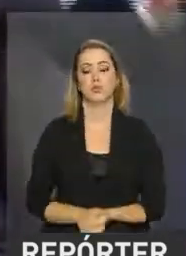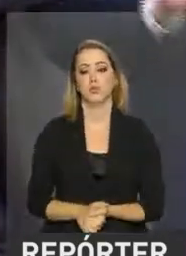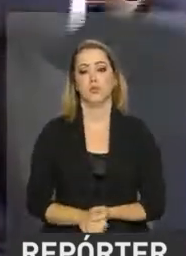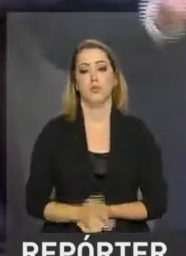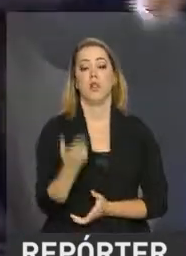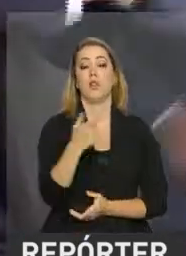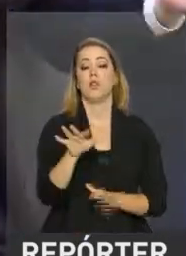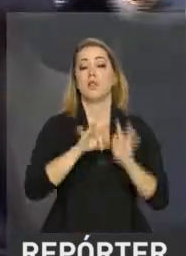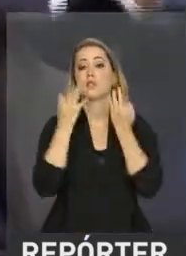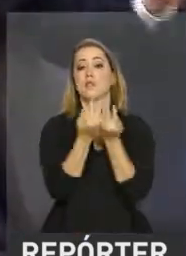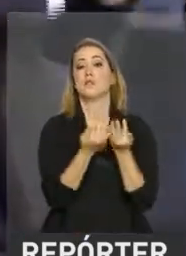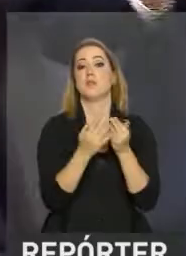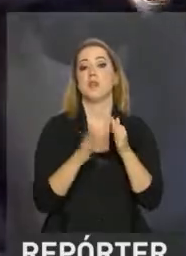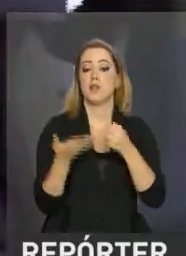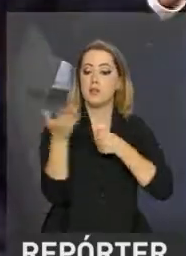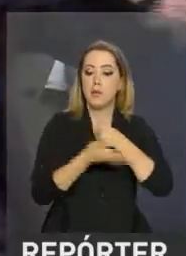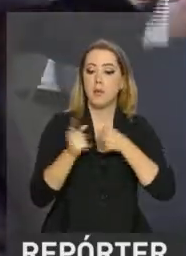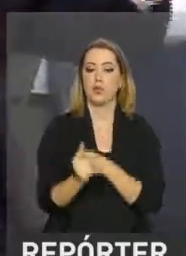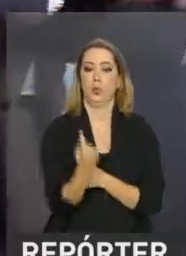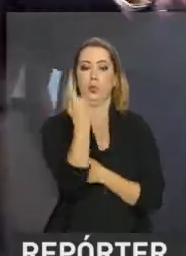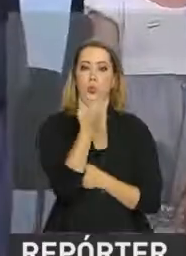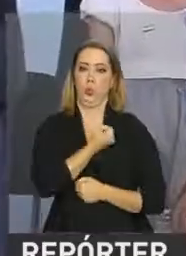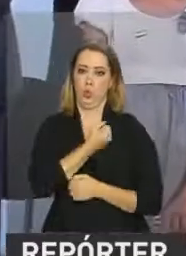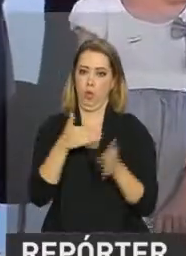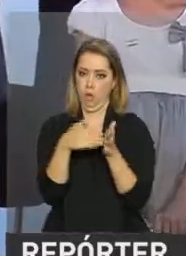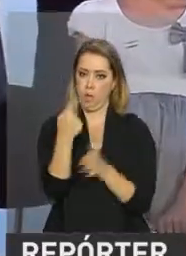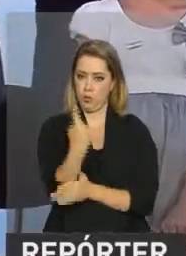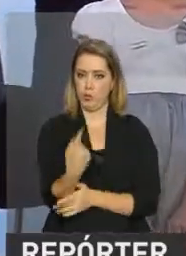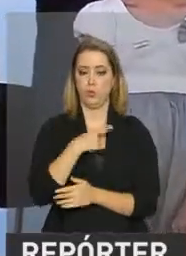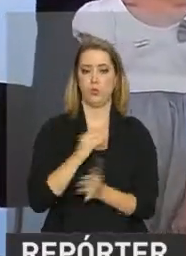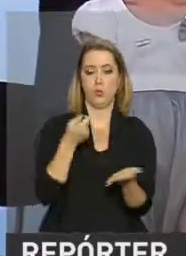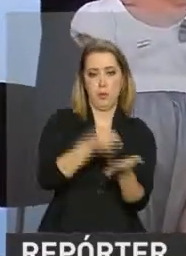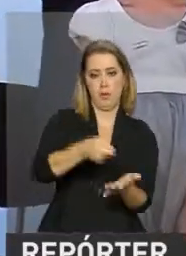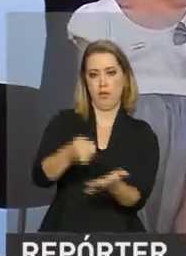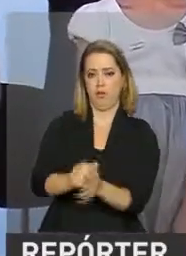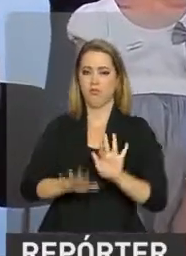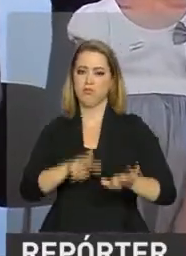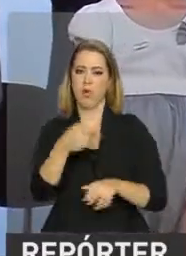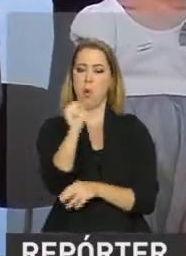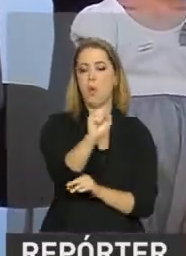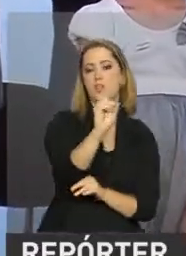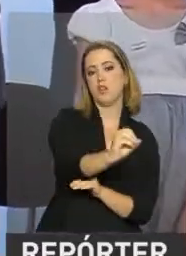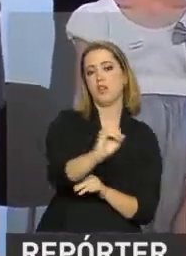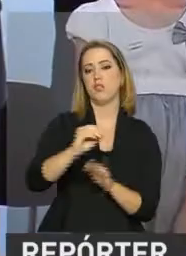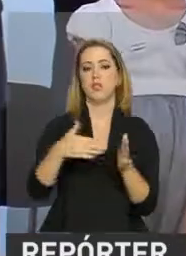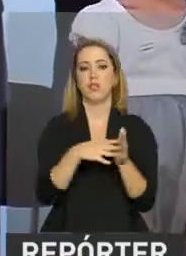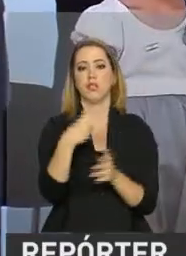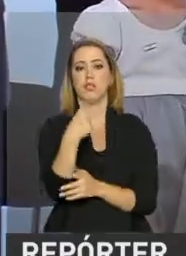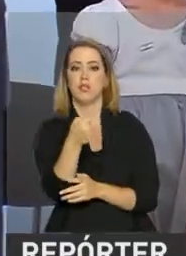que tem até 1.800 reais de renda bruta mensal vão pagar mensalidades que variam entre 80 e